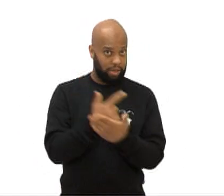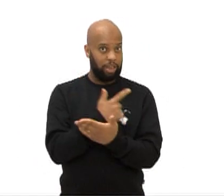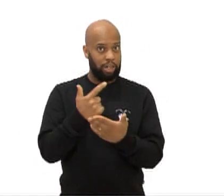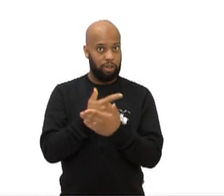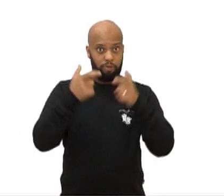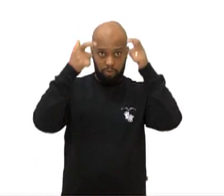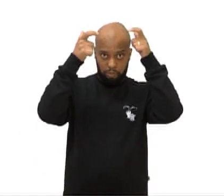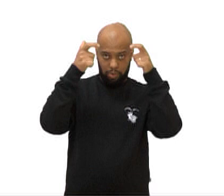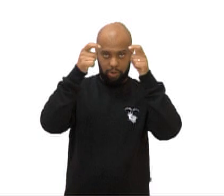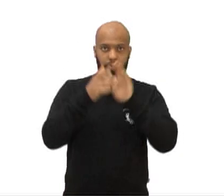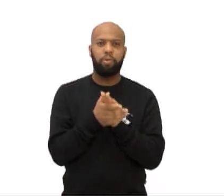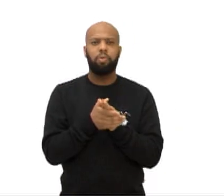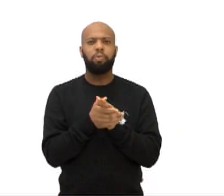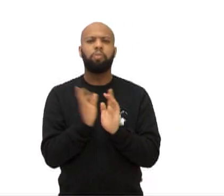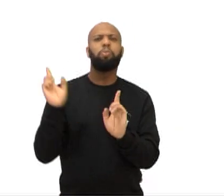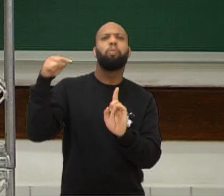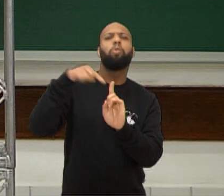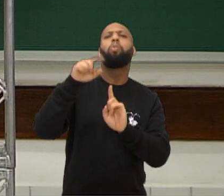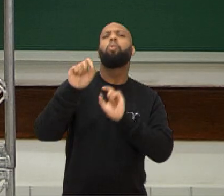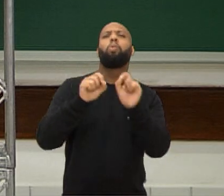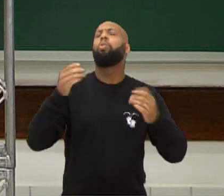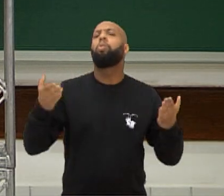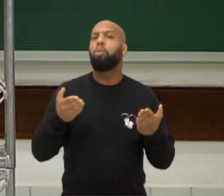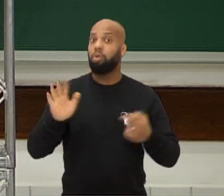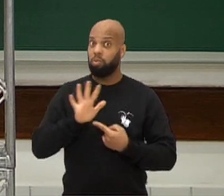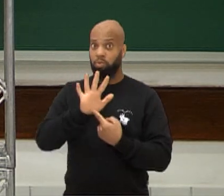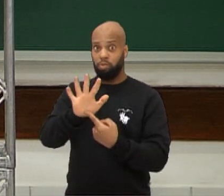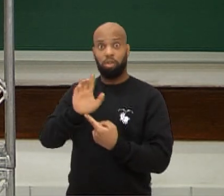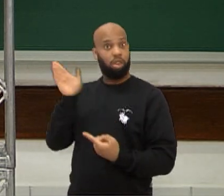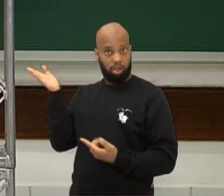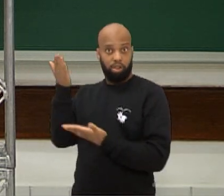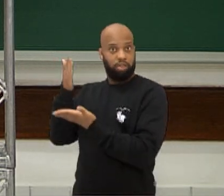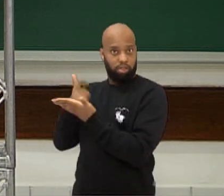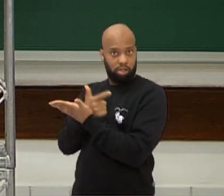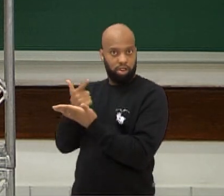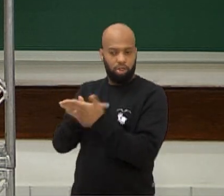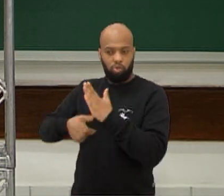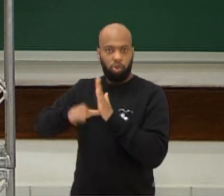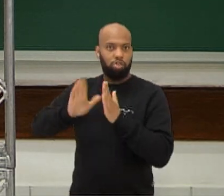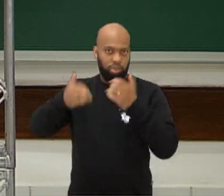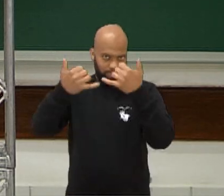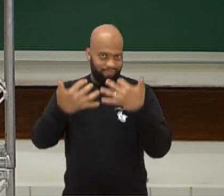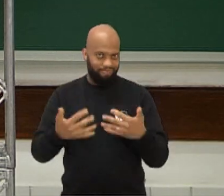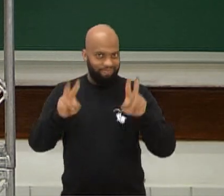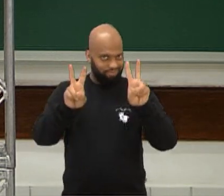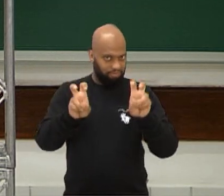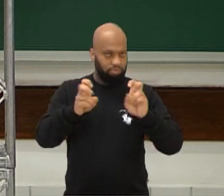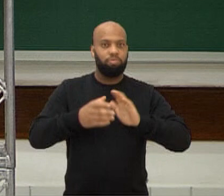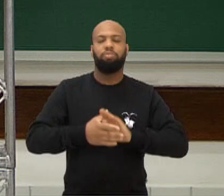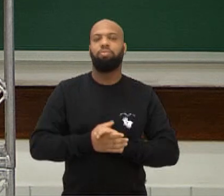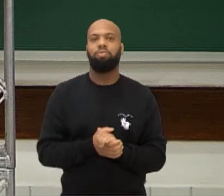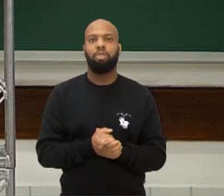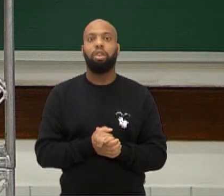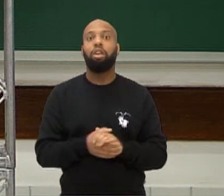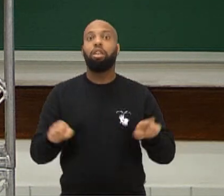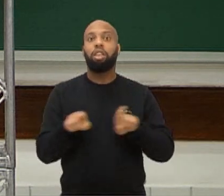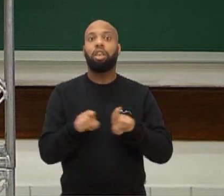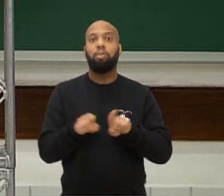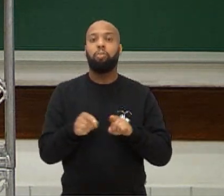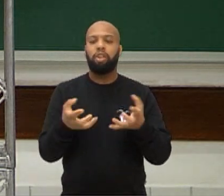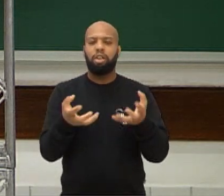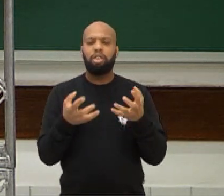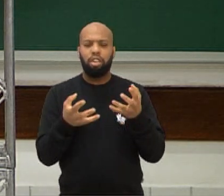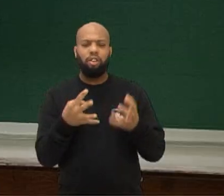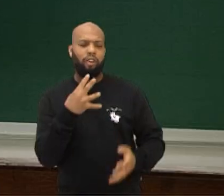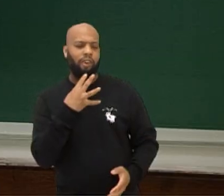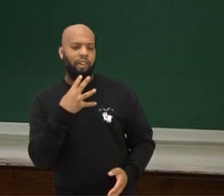nossos objetivos são apresentar a obra Comentários sobre a Primeira Década de Tito Livio e conhecer